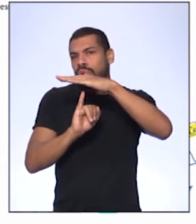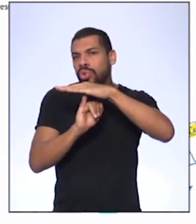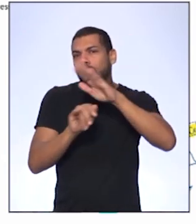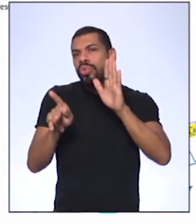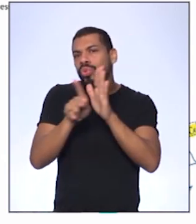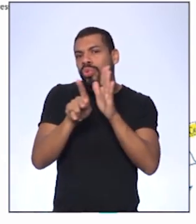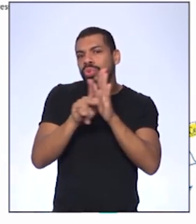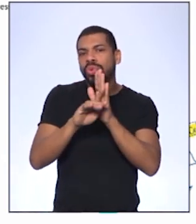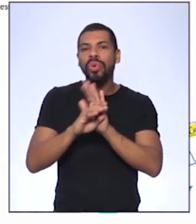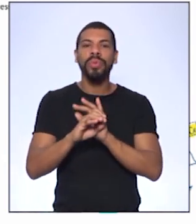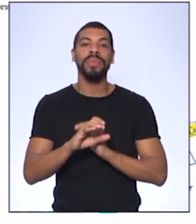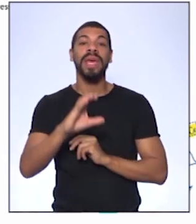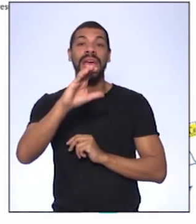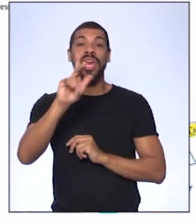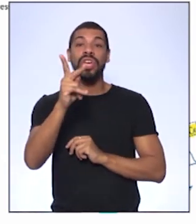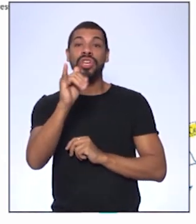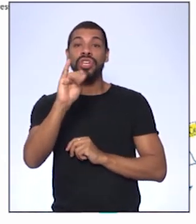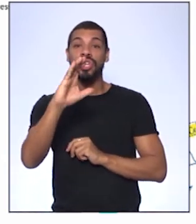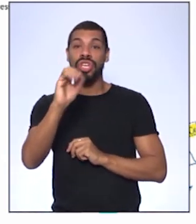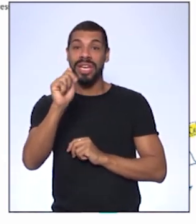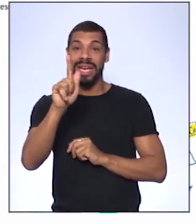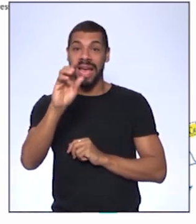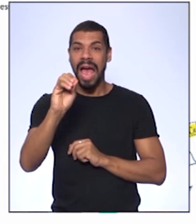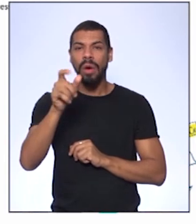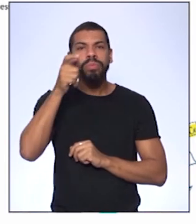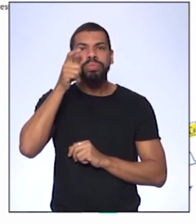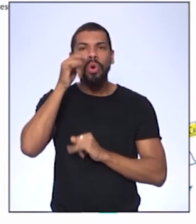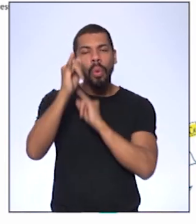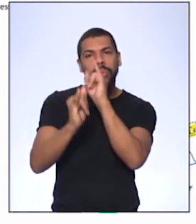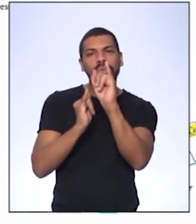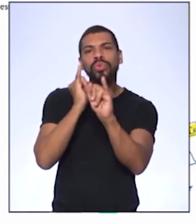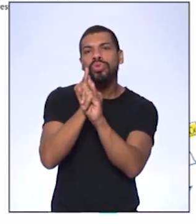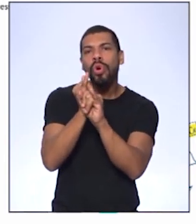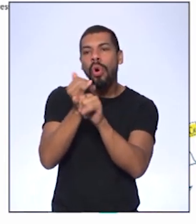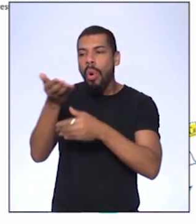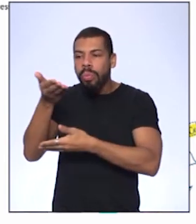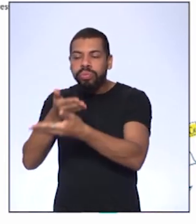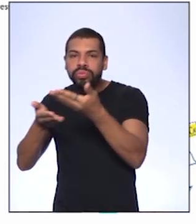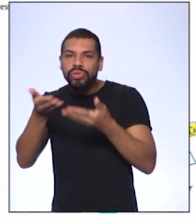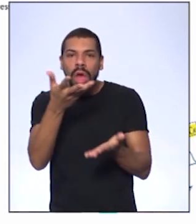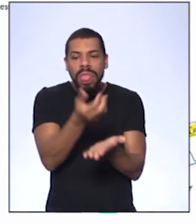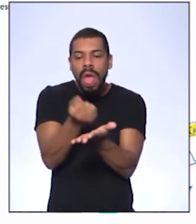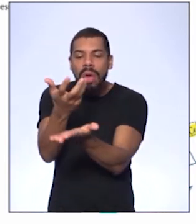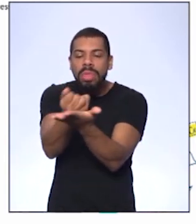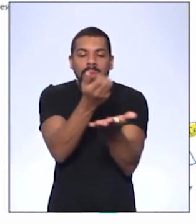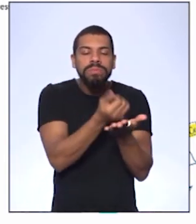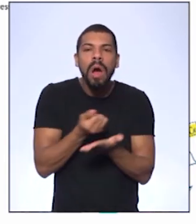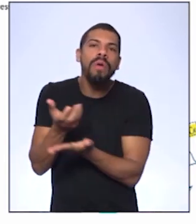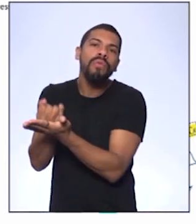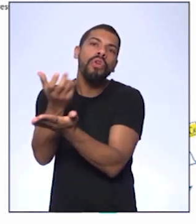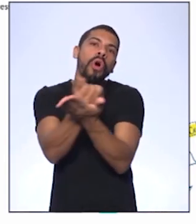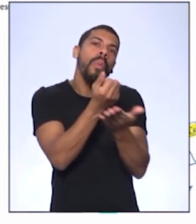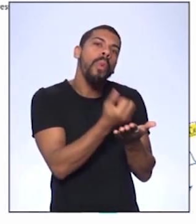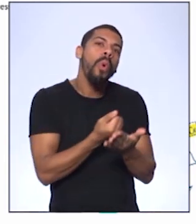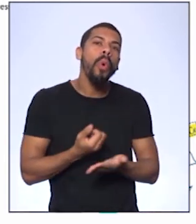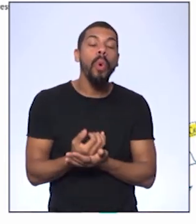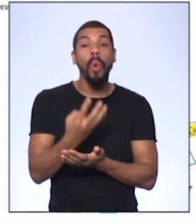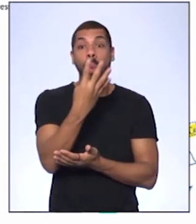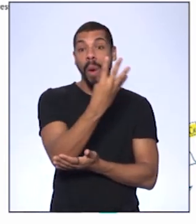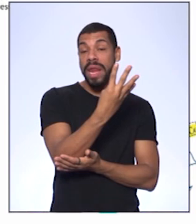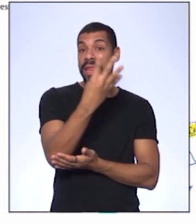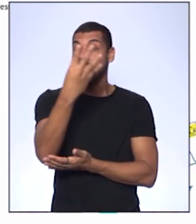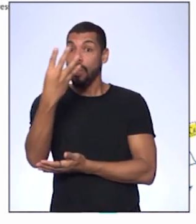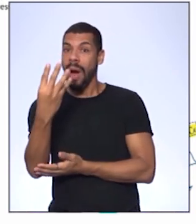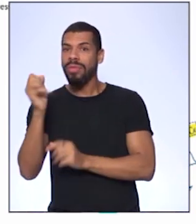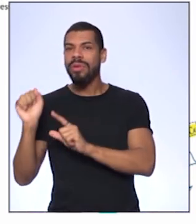Chicago disponibilizou para visualização online, compartilhamento ou download, sob licença, 44